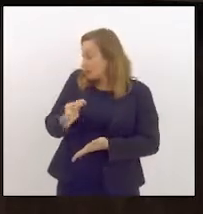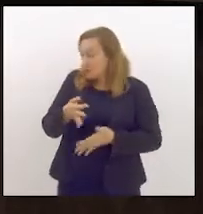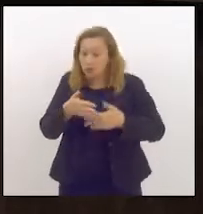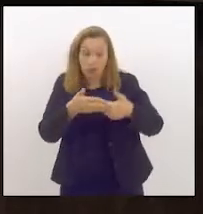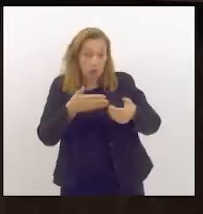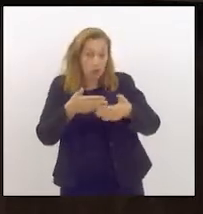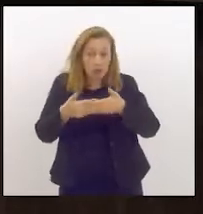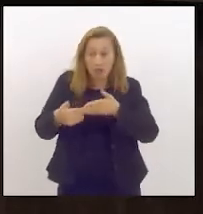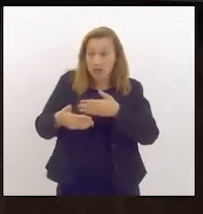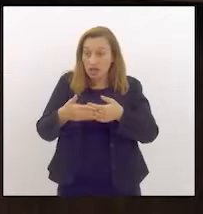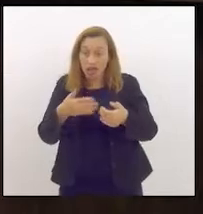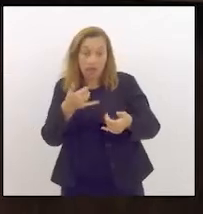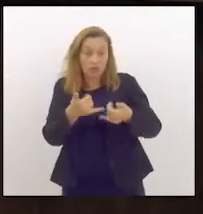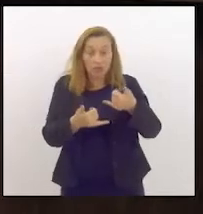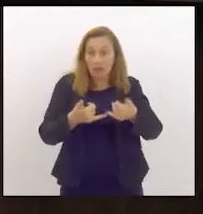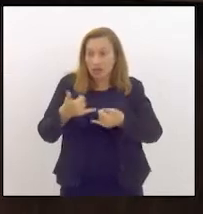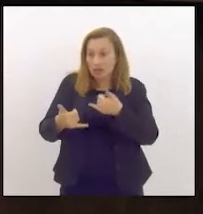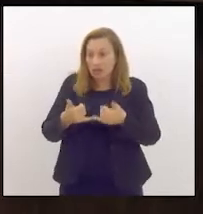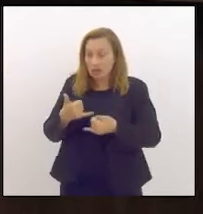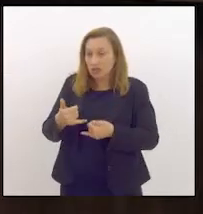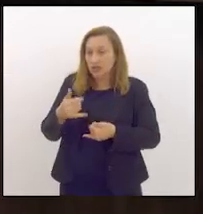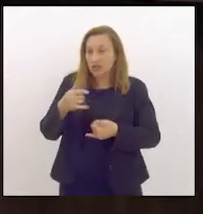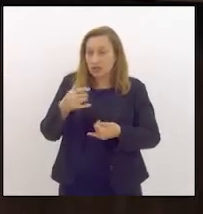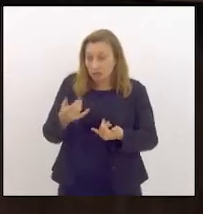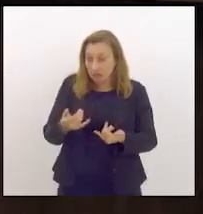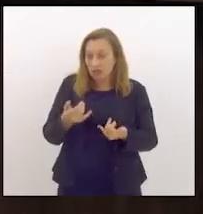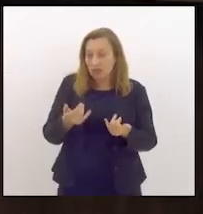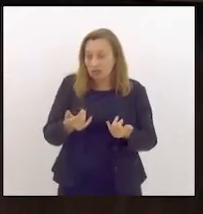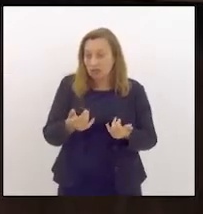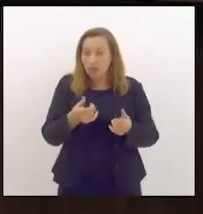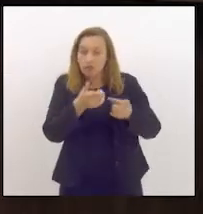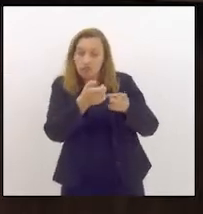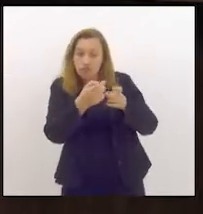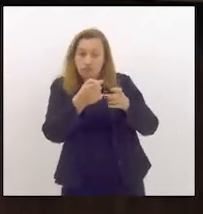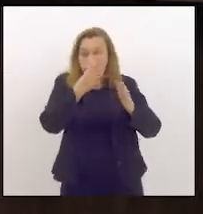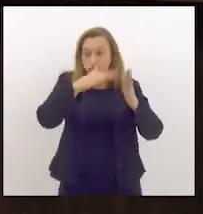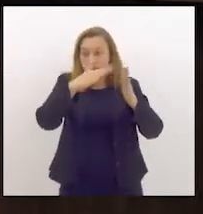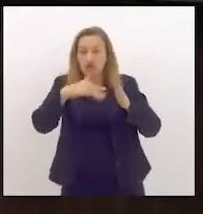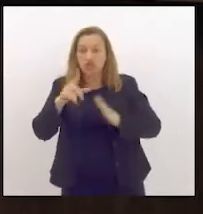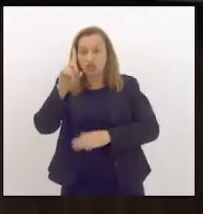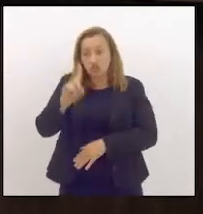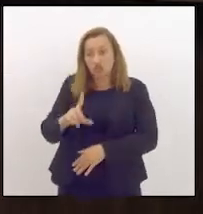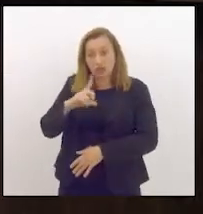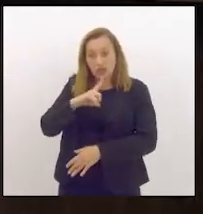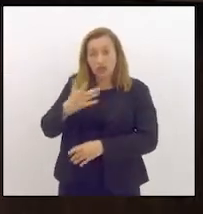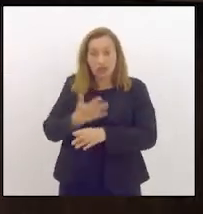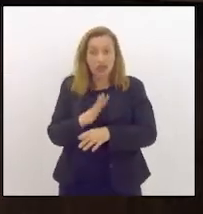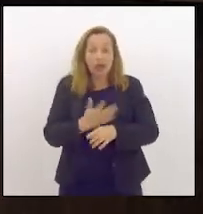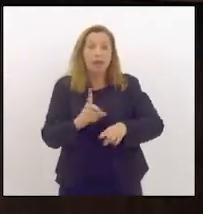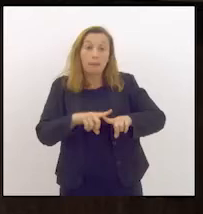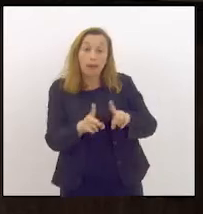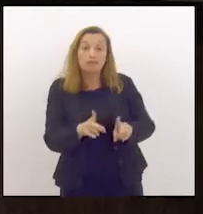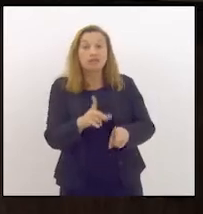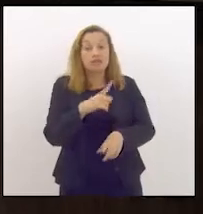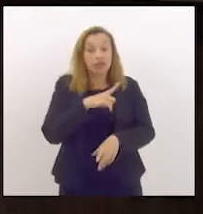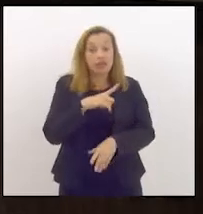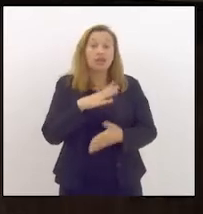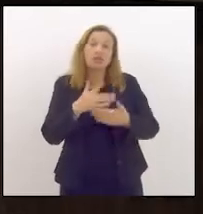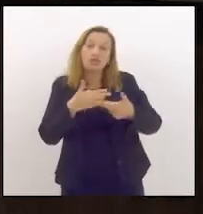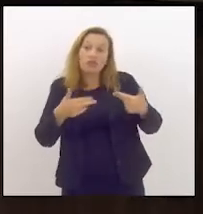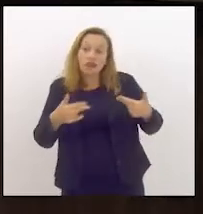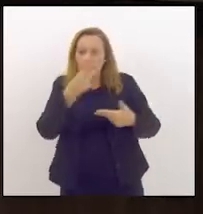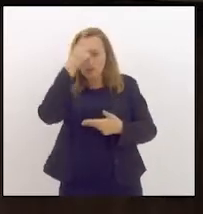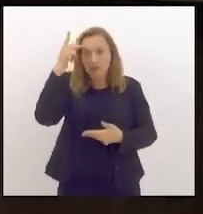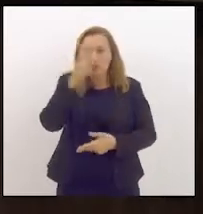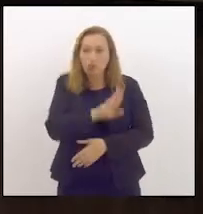que qualquer praticante do paintball tem o seu direito de praticar mas é evidente também que a gente tem muitas